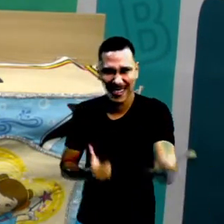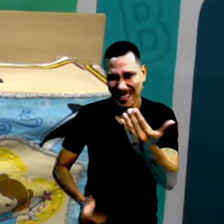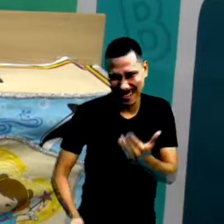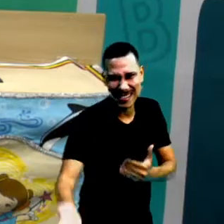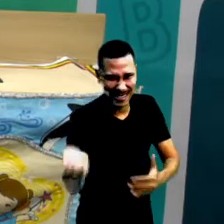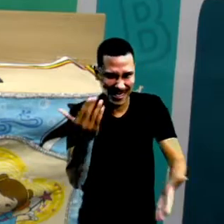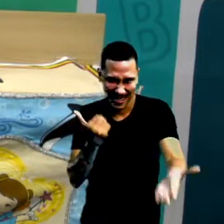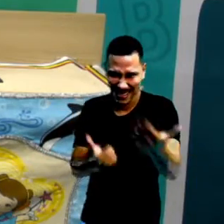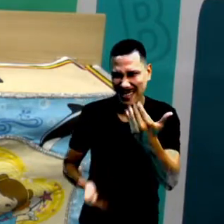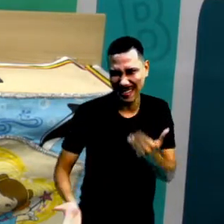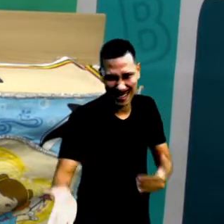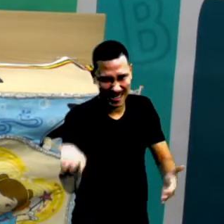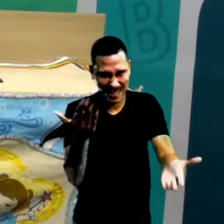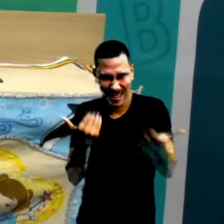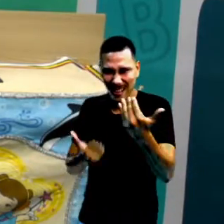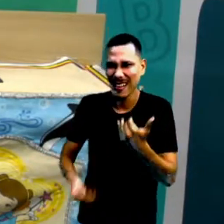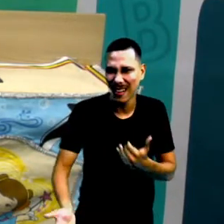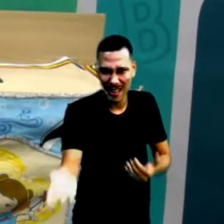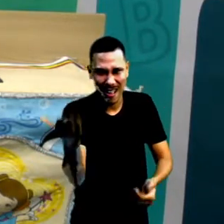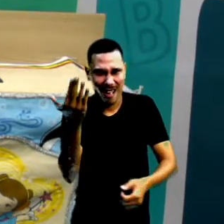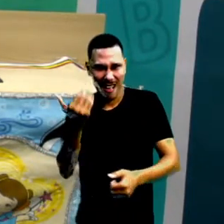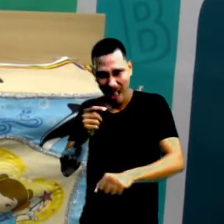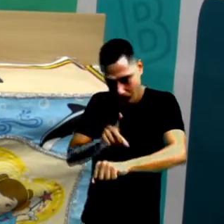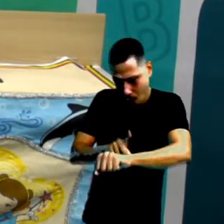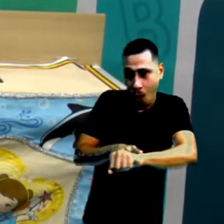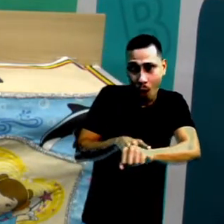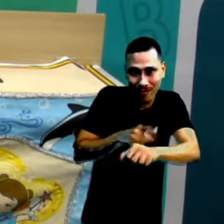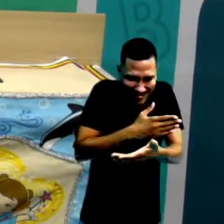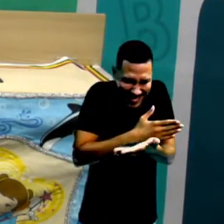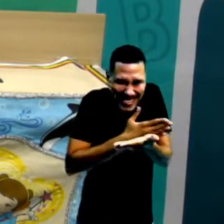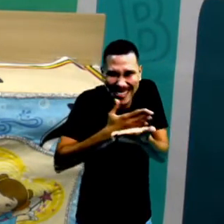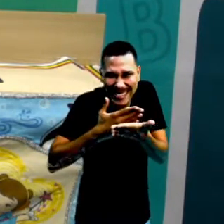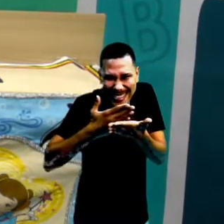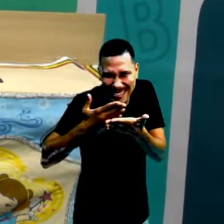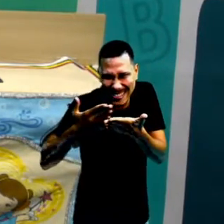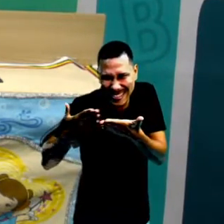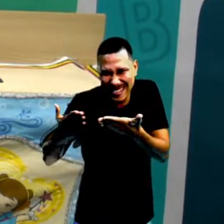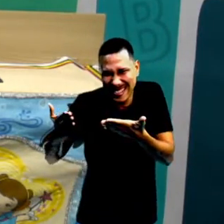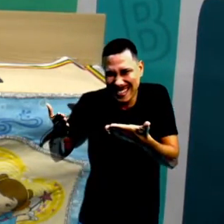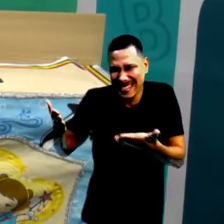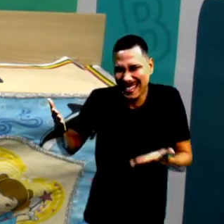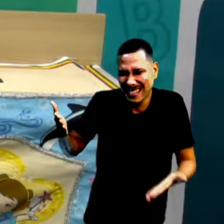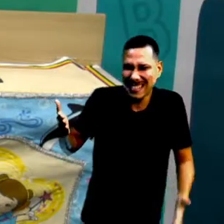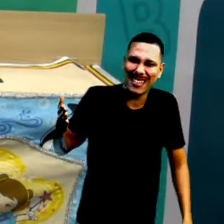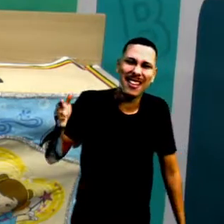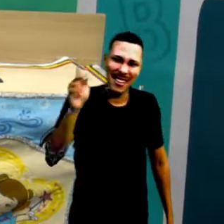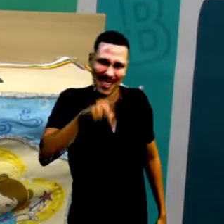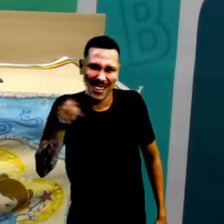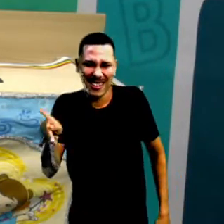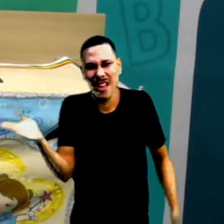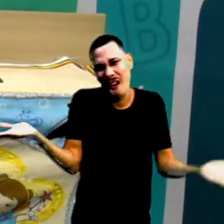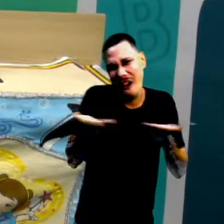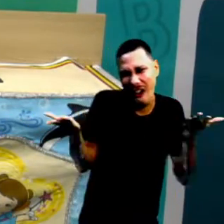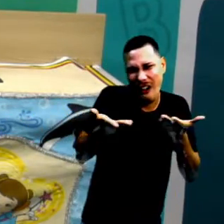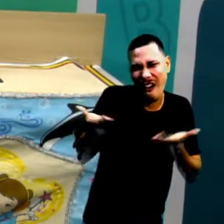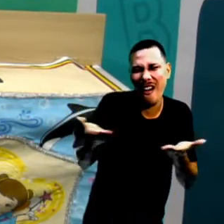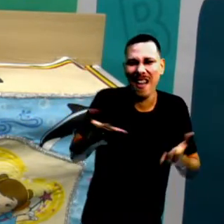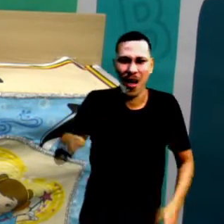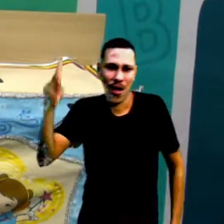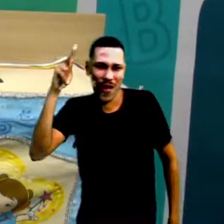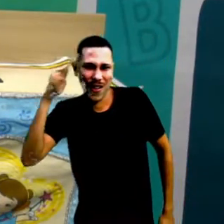falar vai começar e aleatória agora